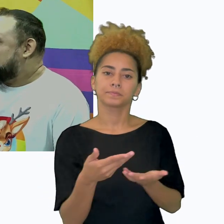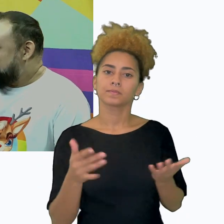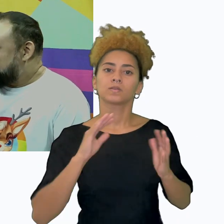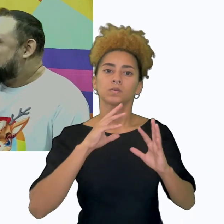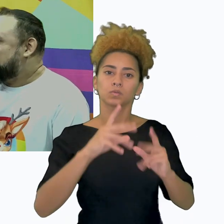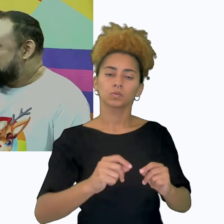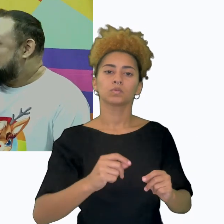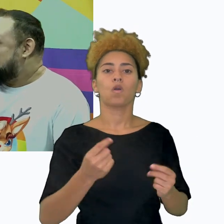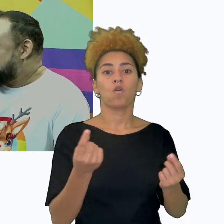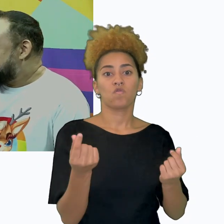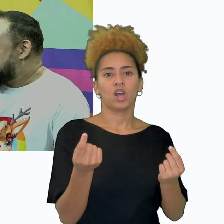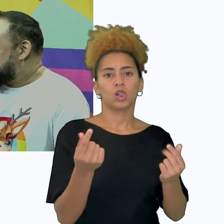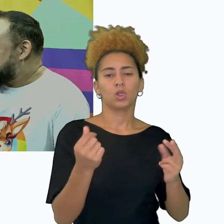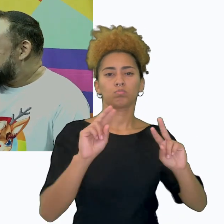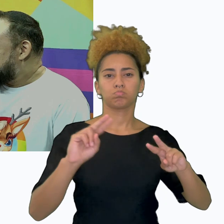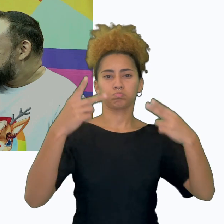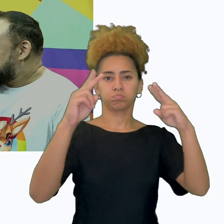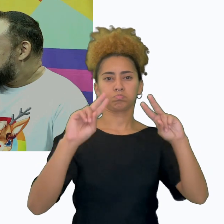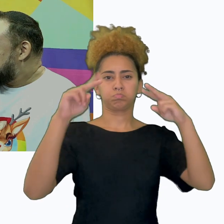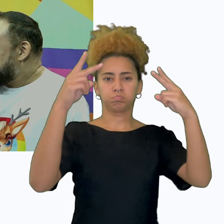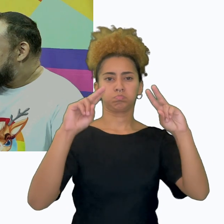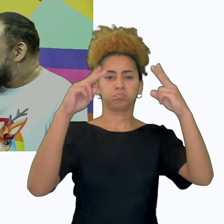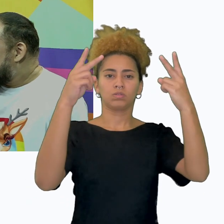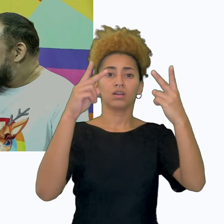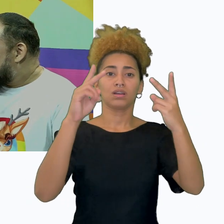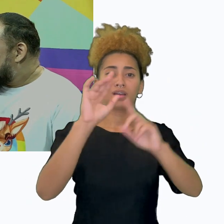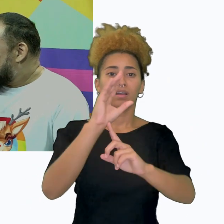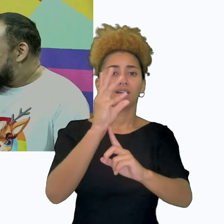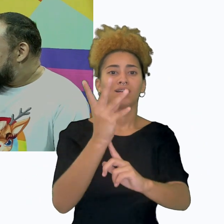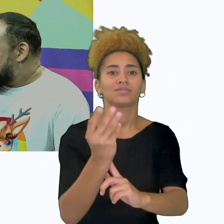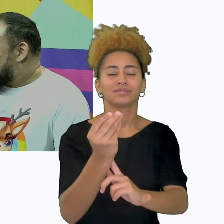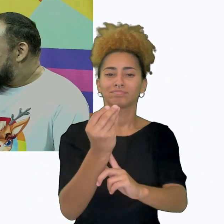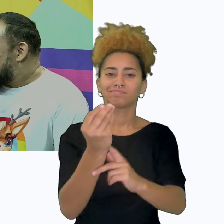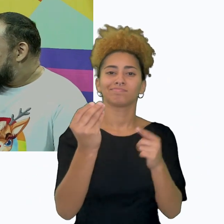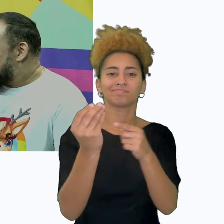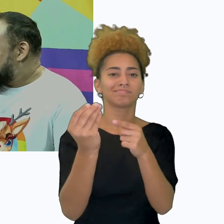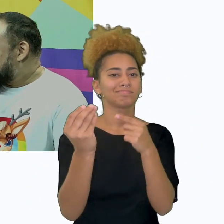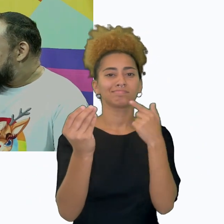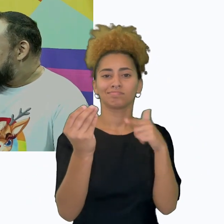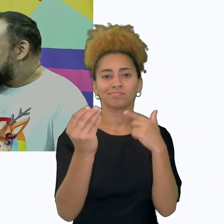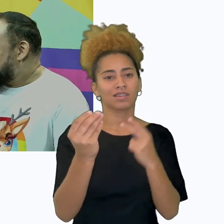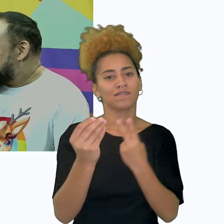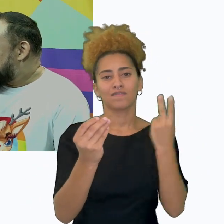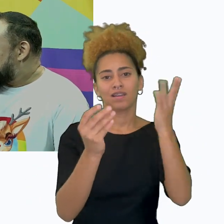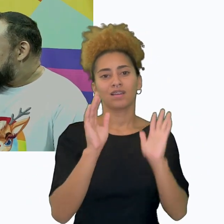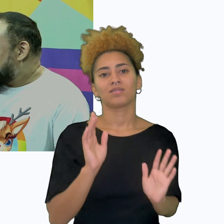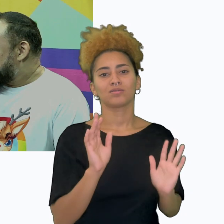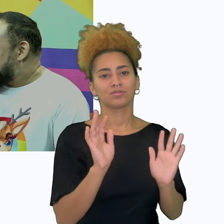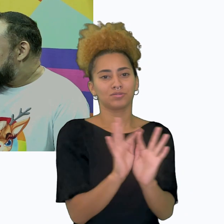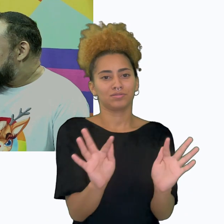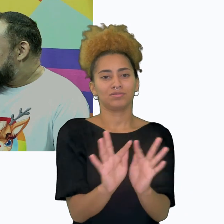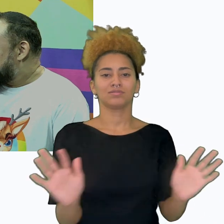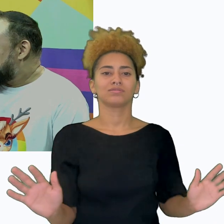o mesmo. Tudo aumentou, tudo mudou, mas a arte... Ela parece que o valor